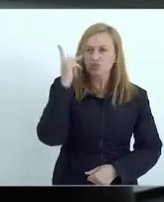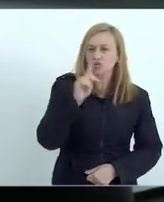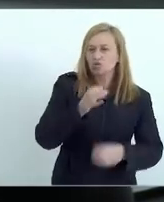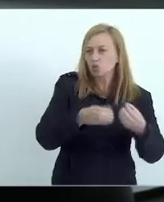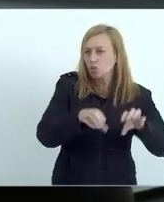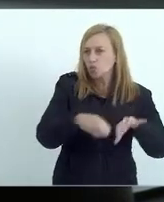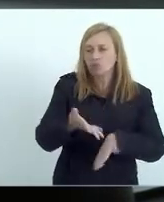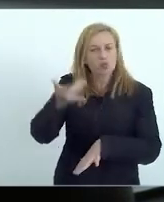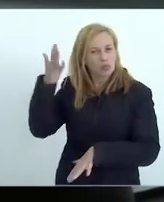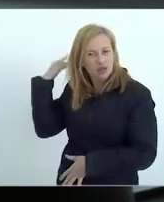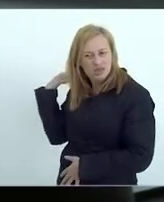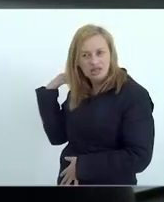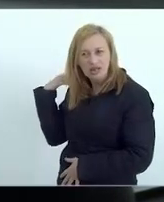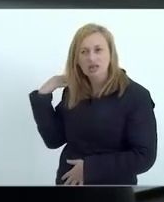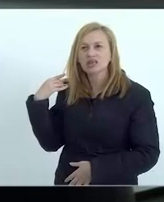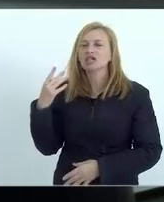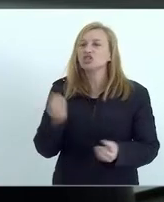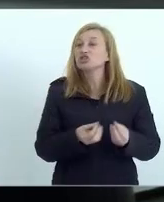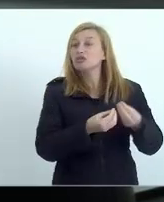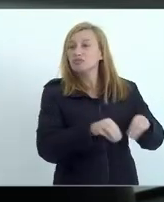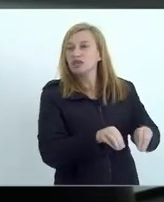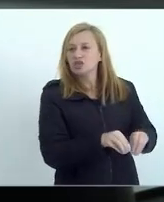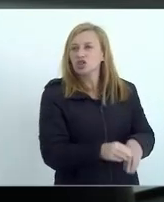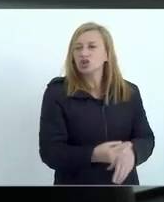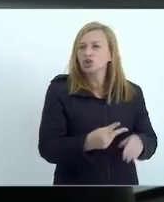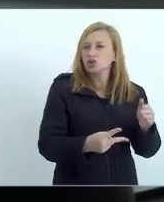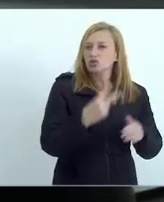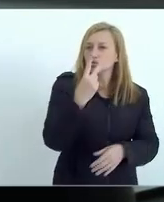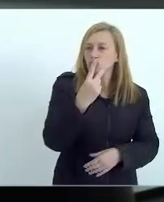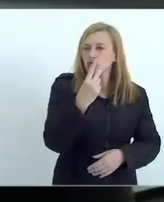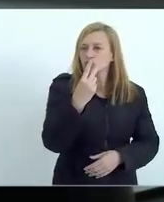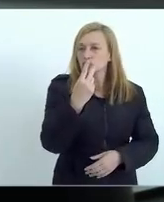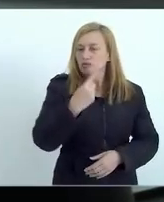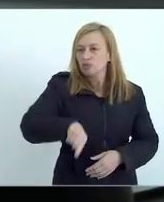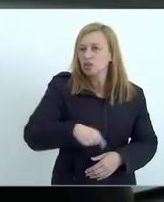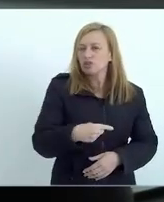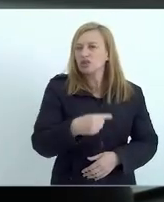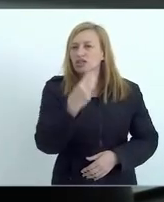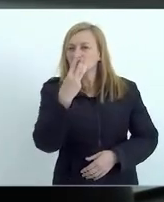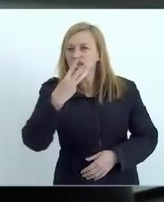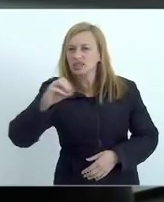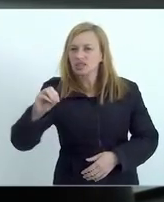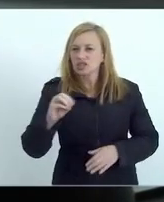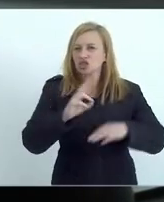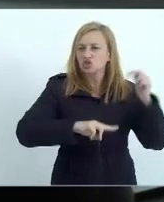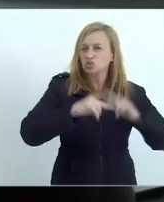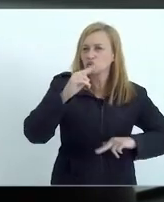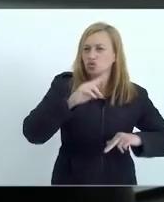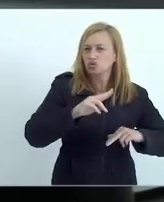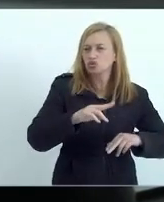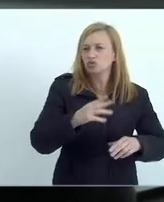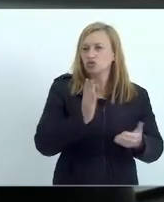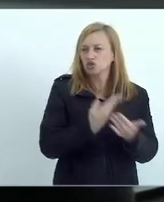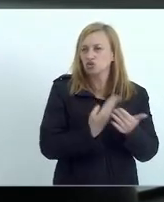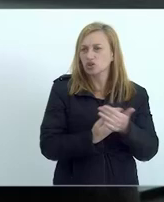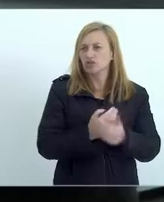concurso anterior a gente prejudica 2300 que estão estudando desde junho